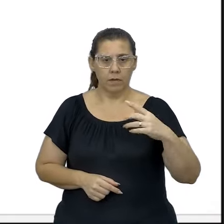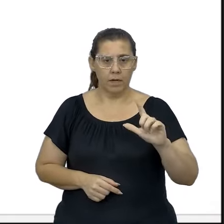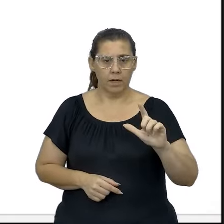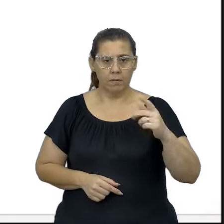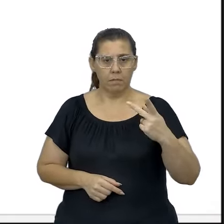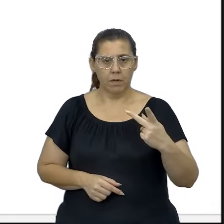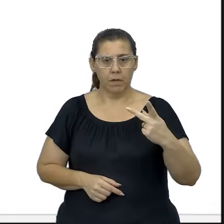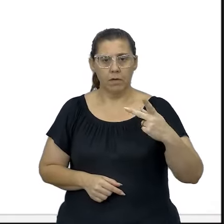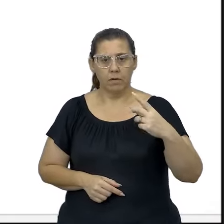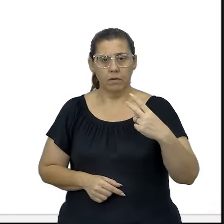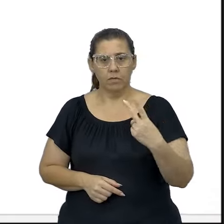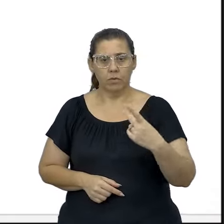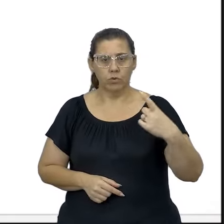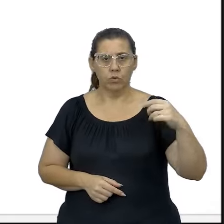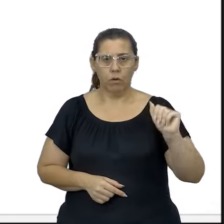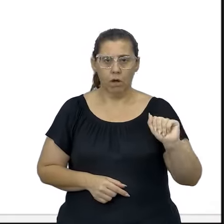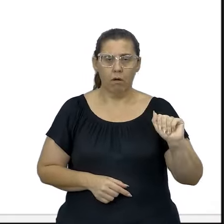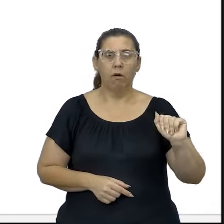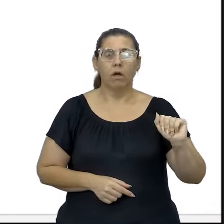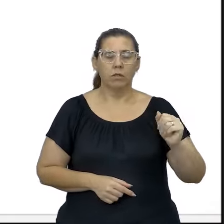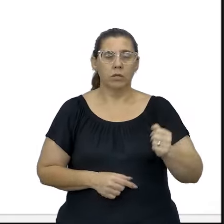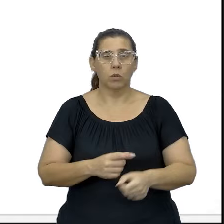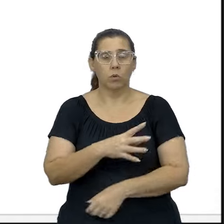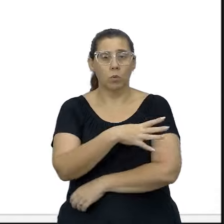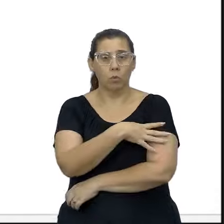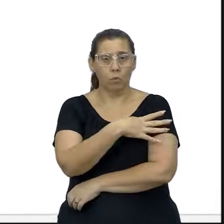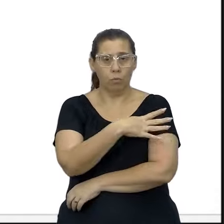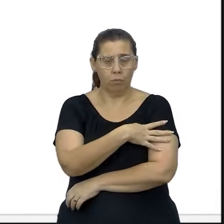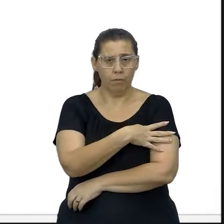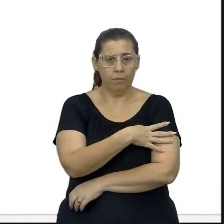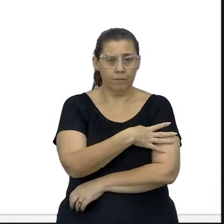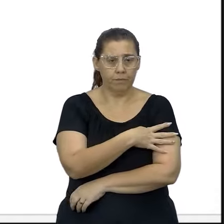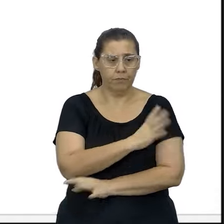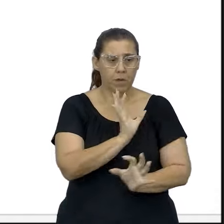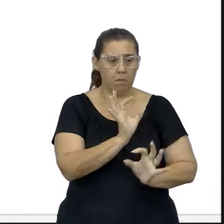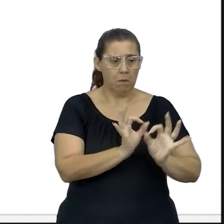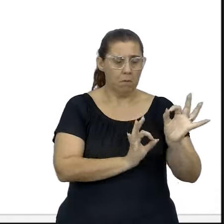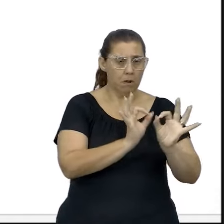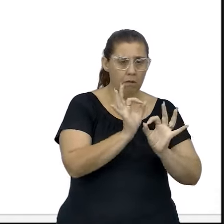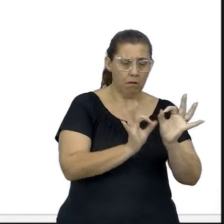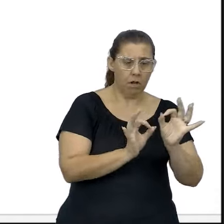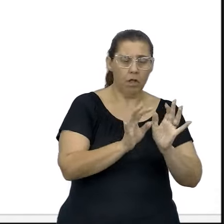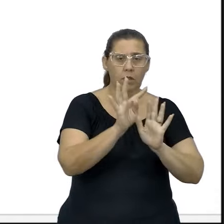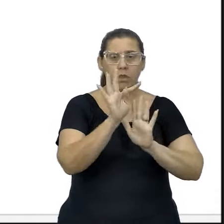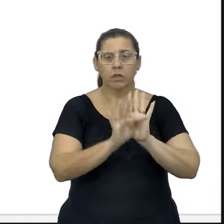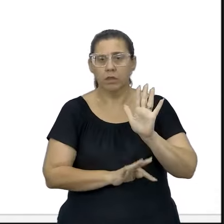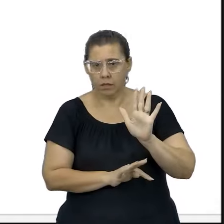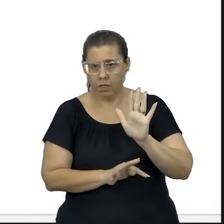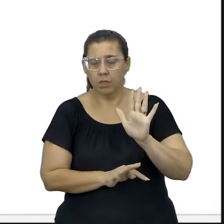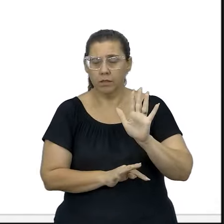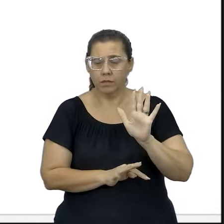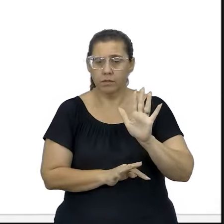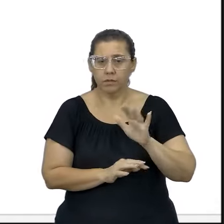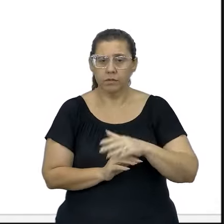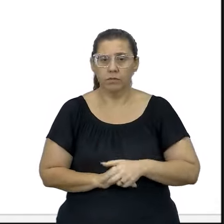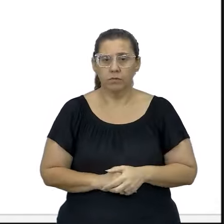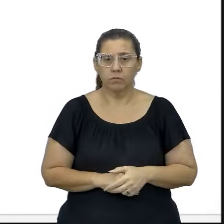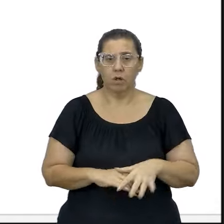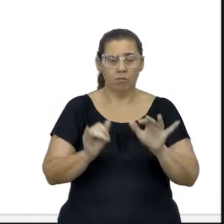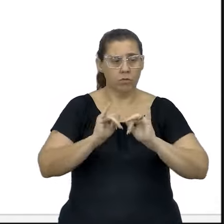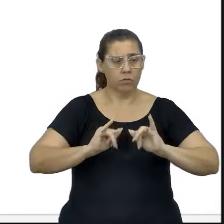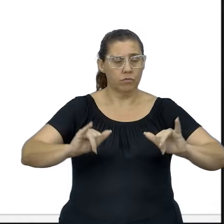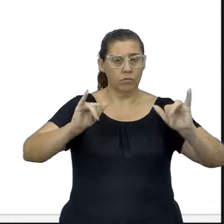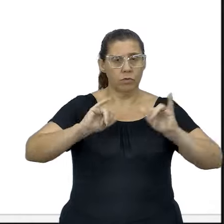EF04LP21A, então é uma habilidade de quarto ano, que é planejar e produzir textos expositivos de